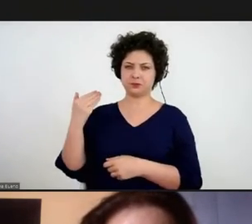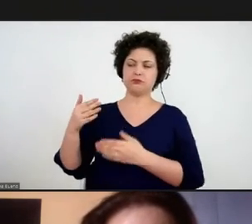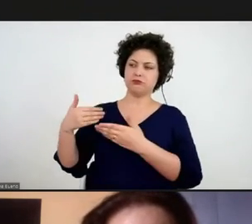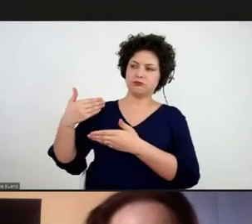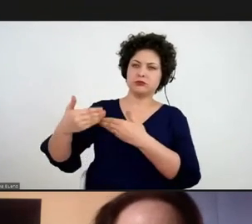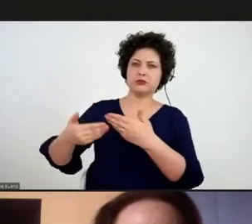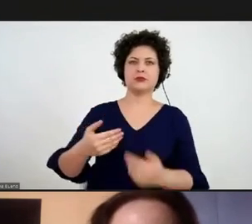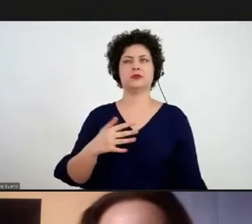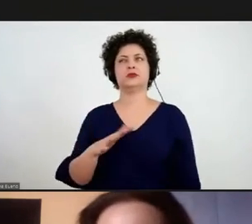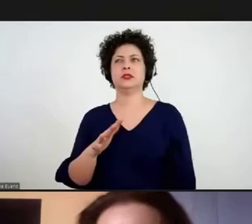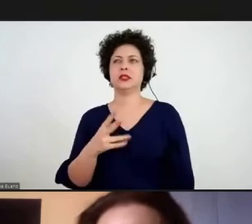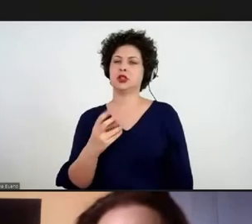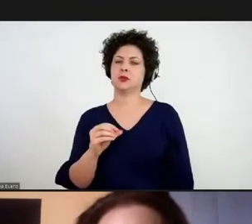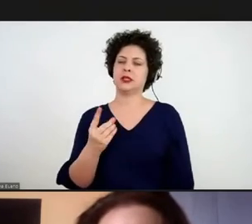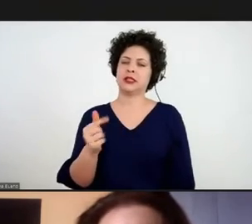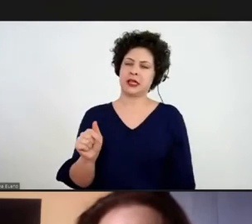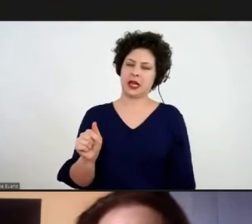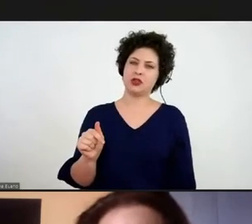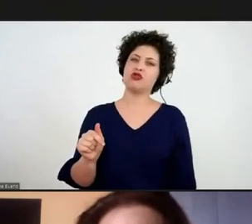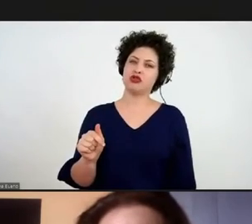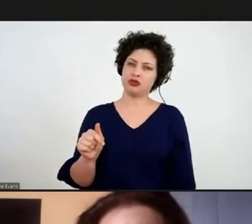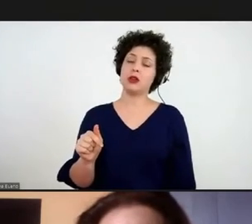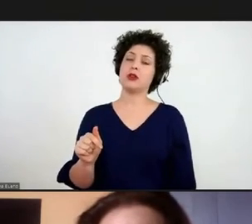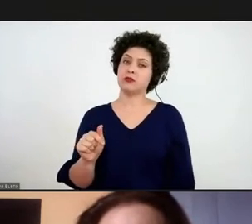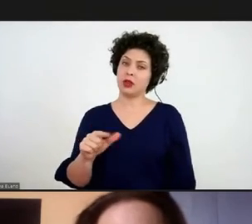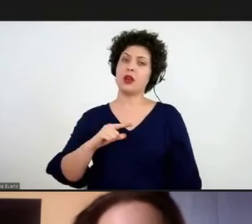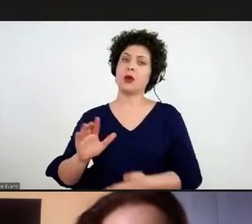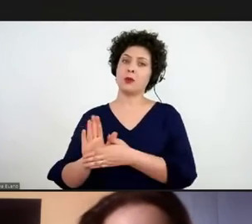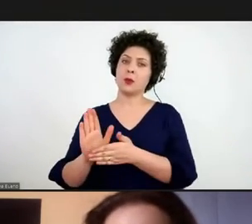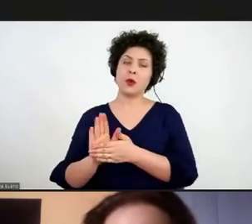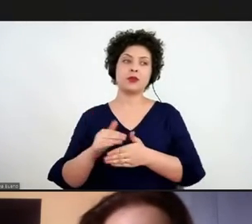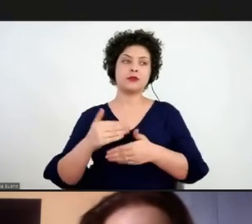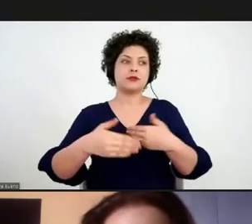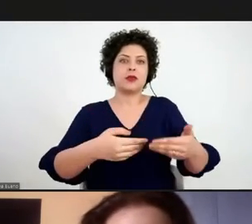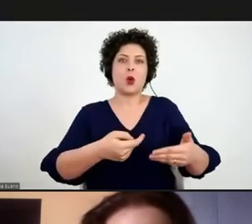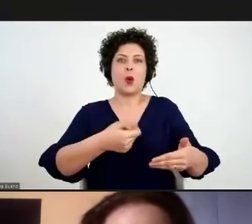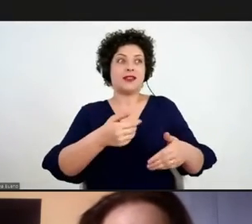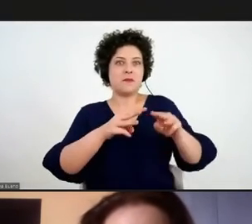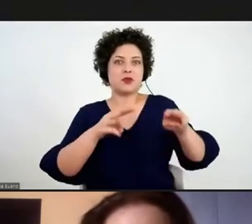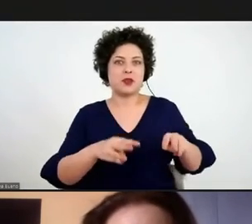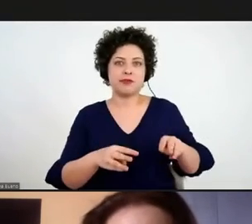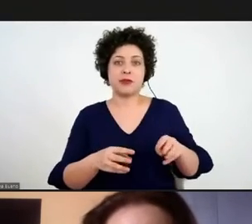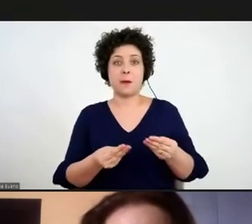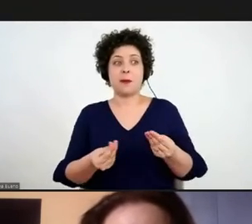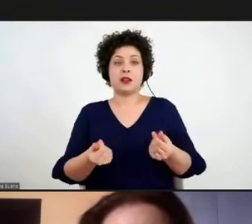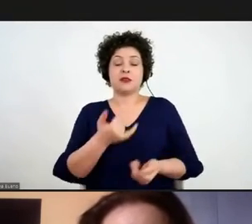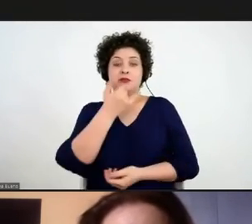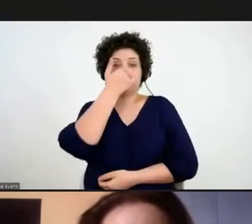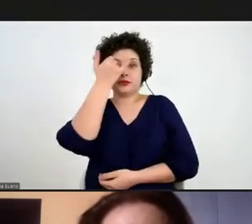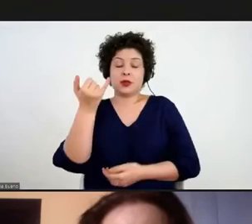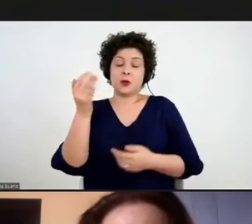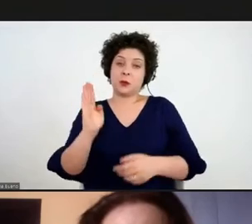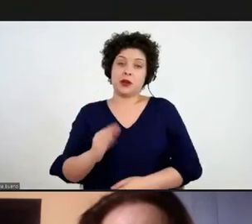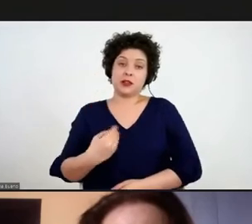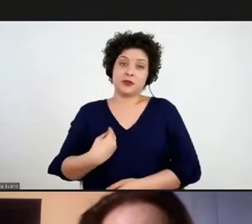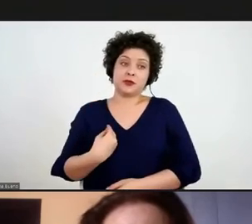para 2017 de um museu, mas a gente está vendo o que a gente está vivendo no Brasil e isso